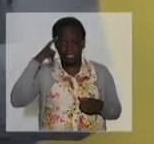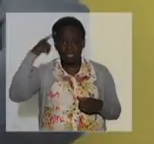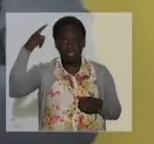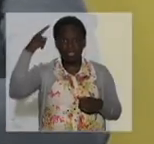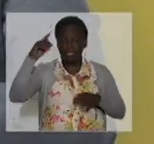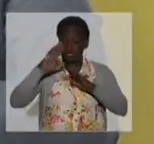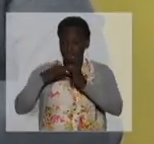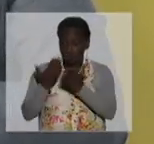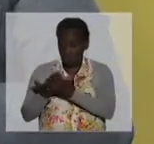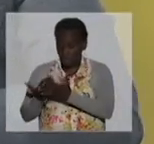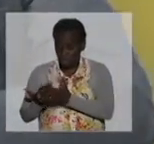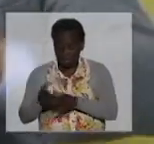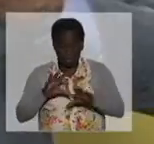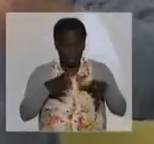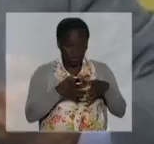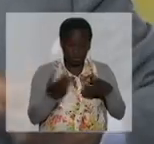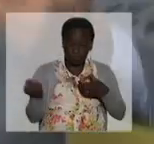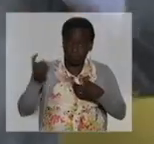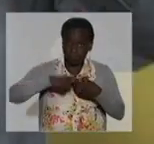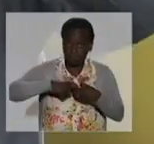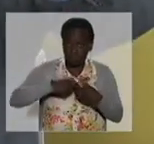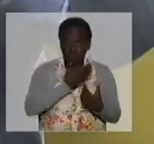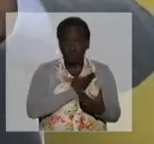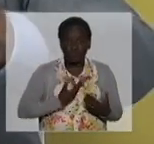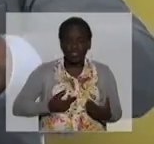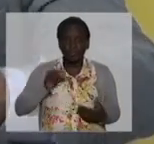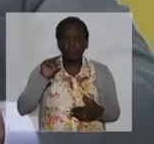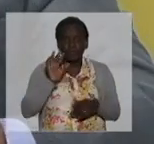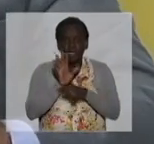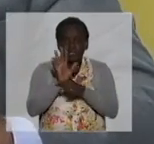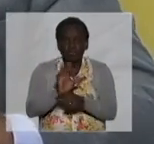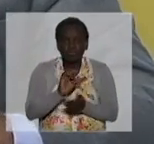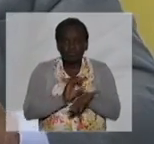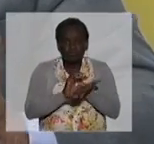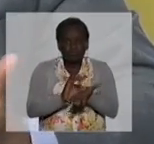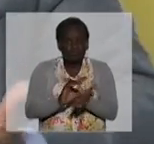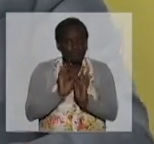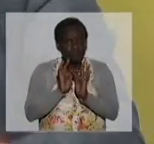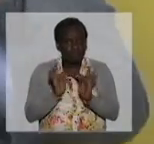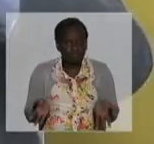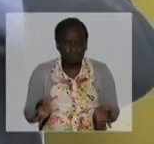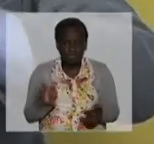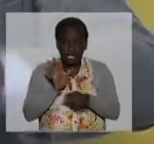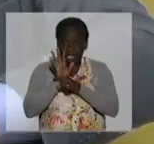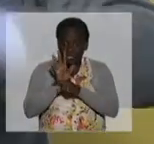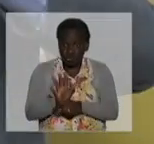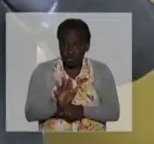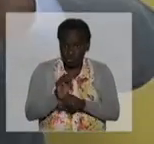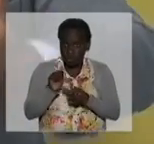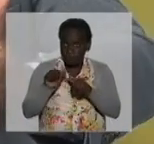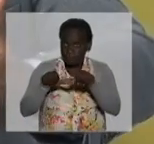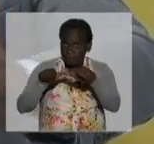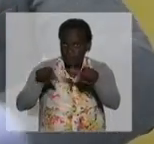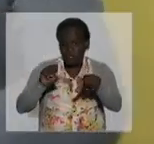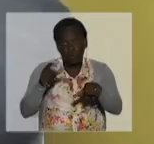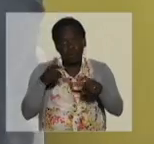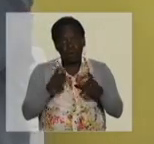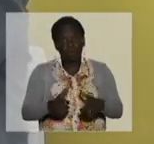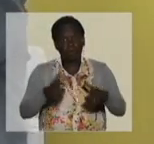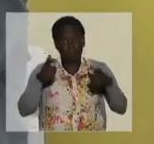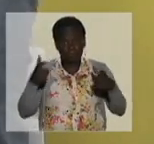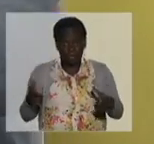a junção. O governo, com um pequeno investimento, recupera ou amplia